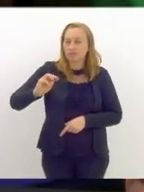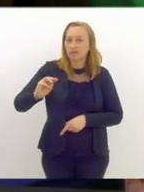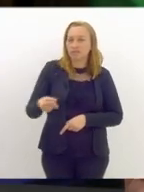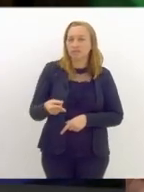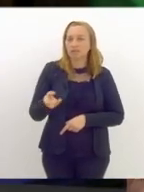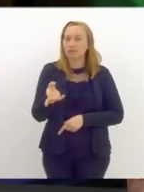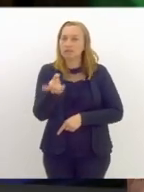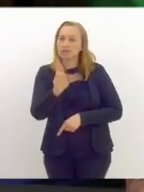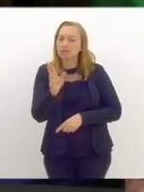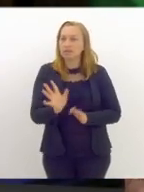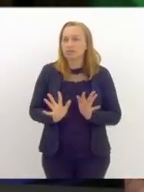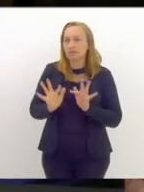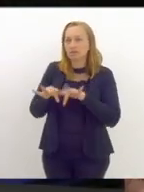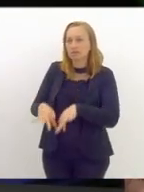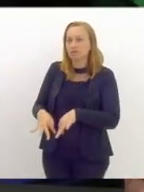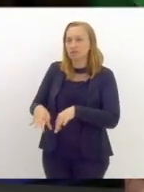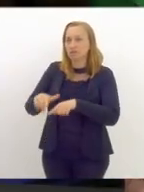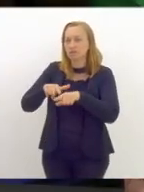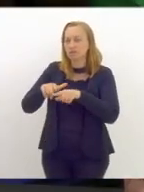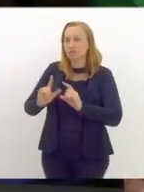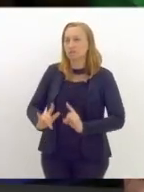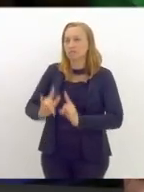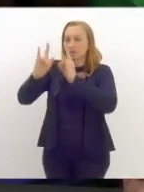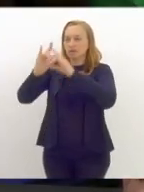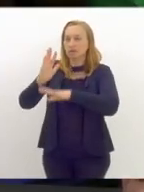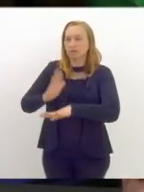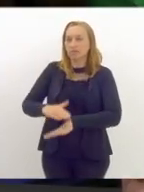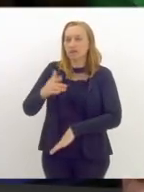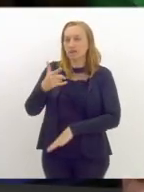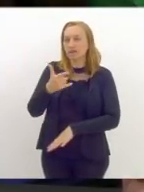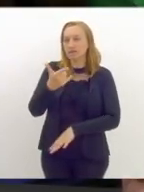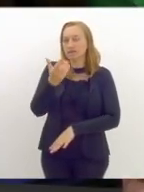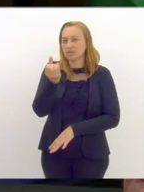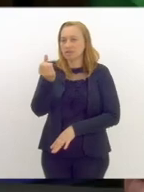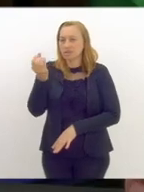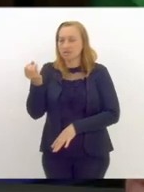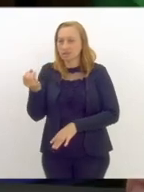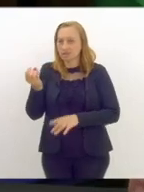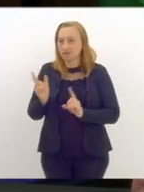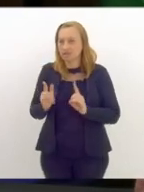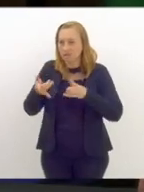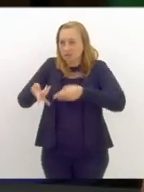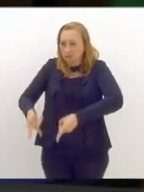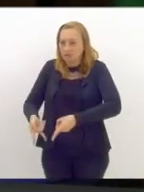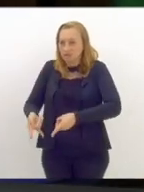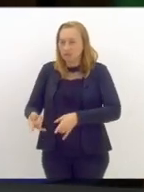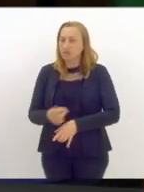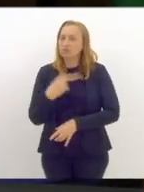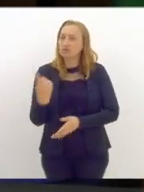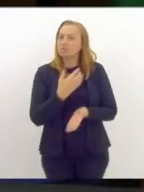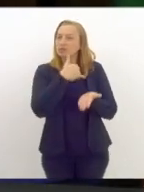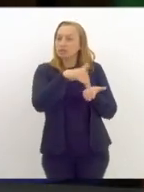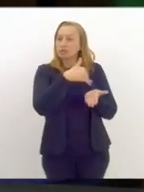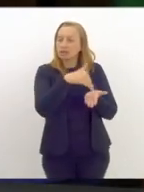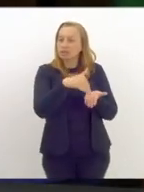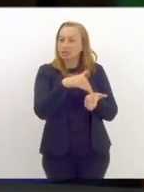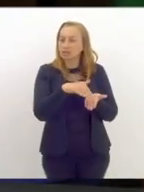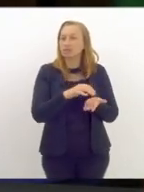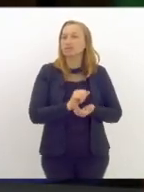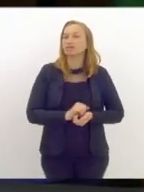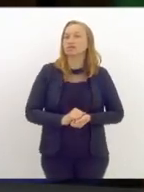ampliação de um prédio com mais de 60 leitos, nós vamos passar de 100 leitos, e o nosso secretário Schiep tem